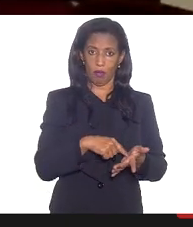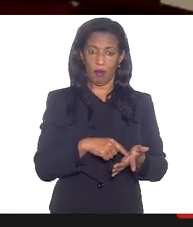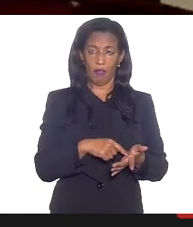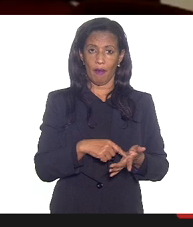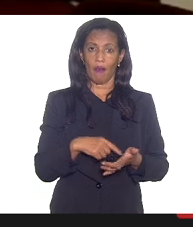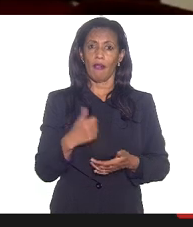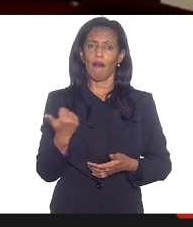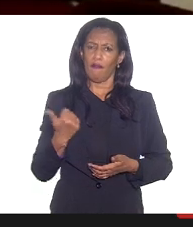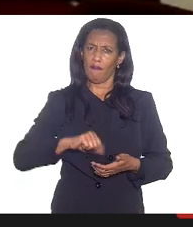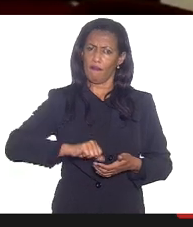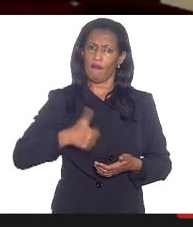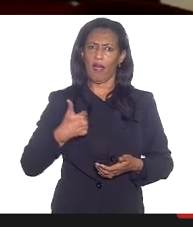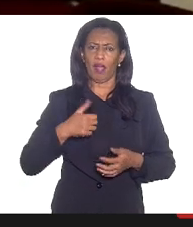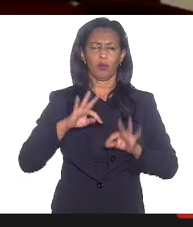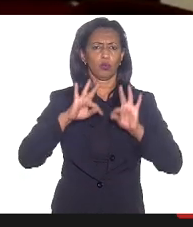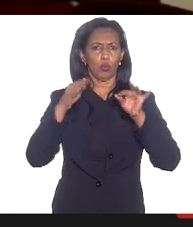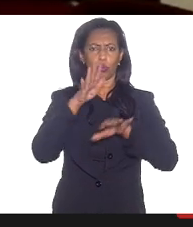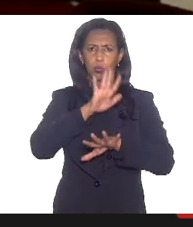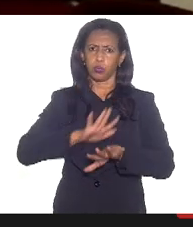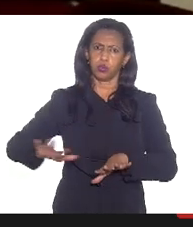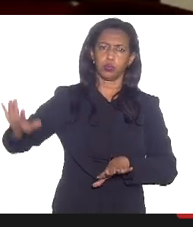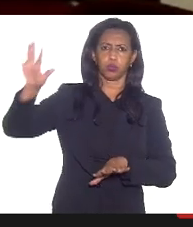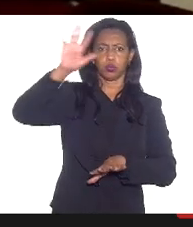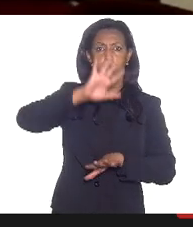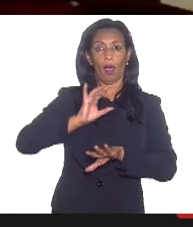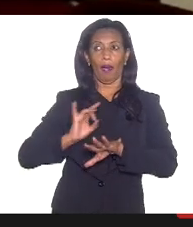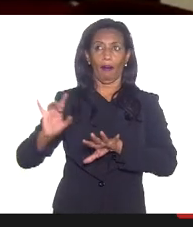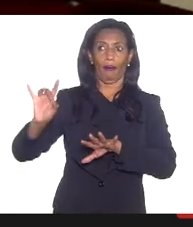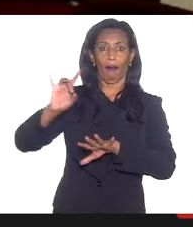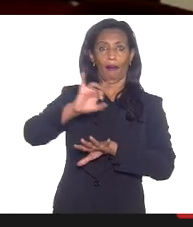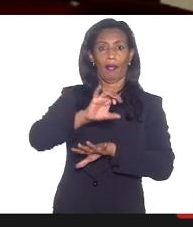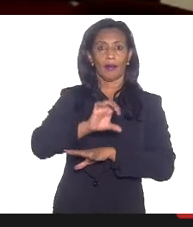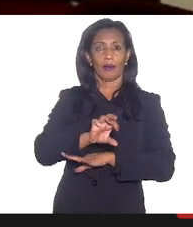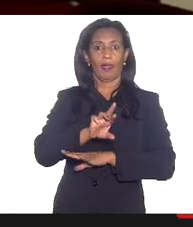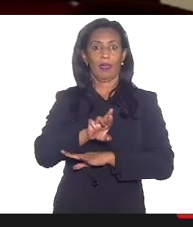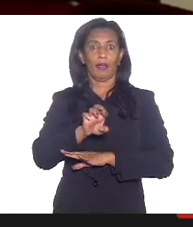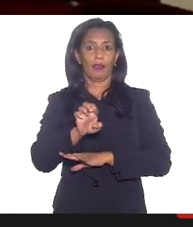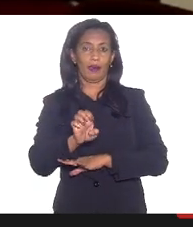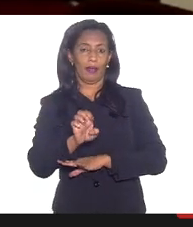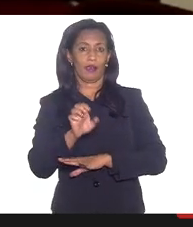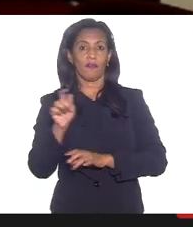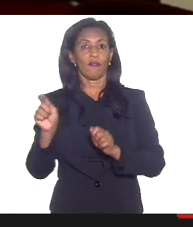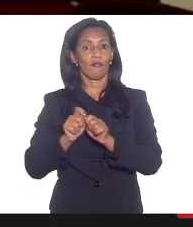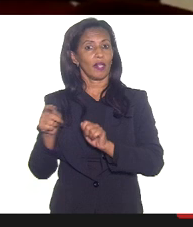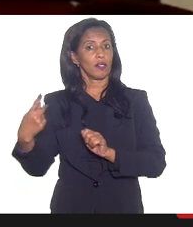válido para todo o território e, dessa forma, cada rede estaria traçando o seu currículo.